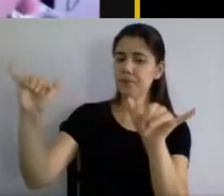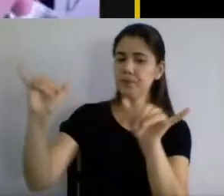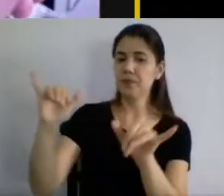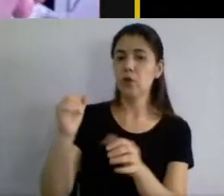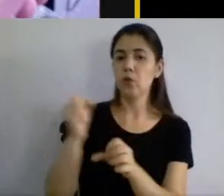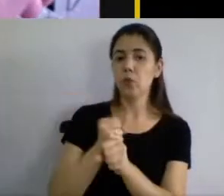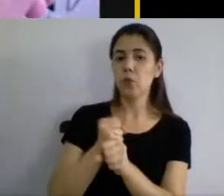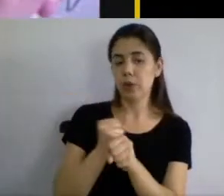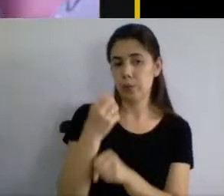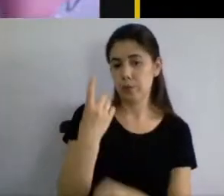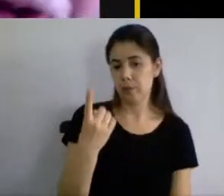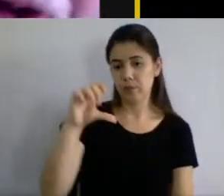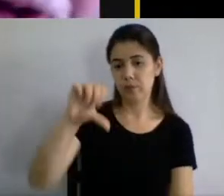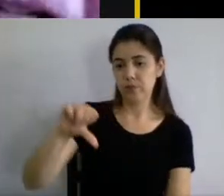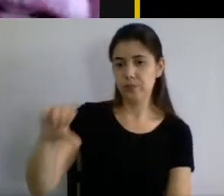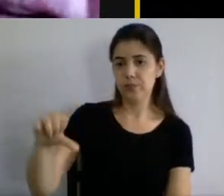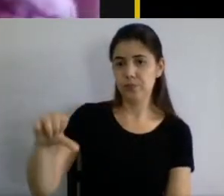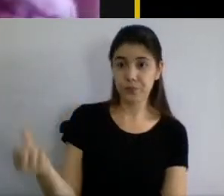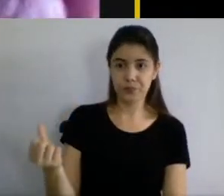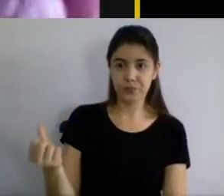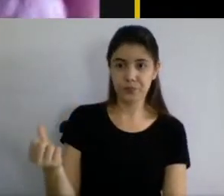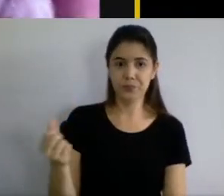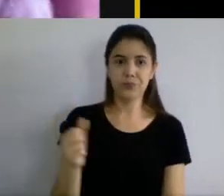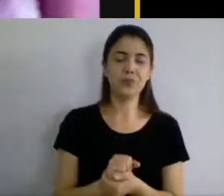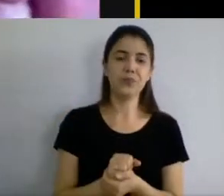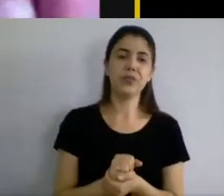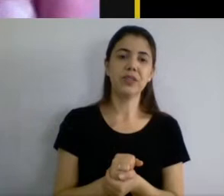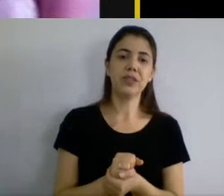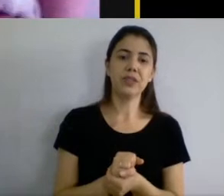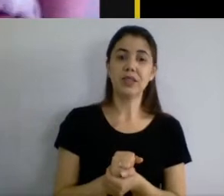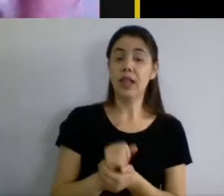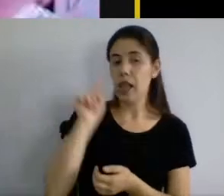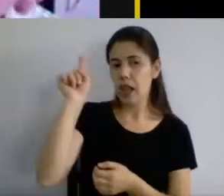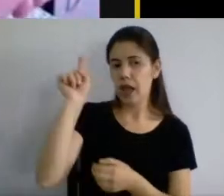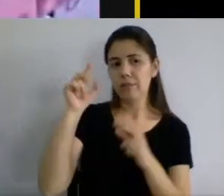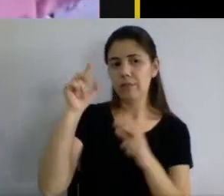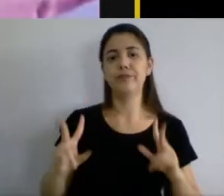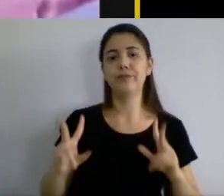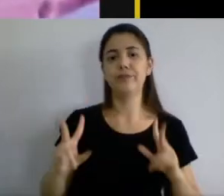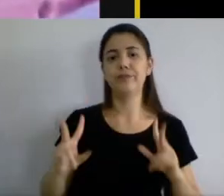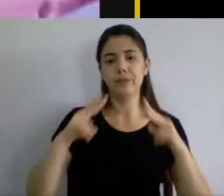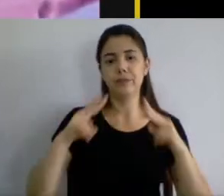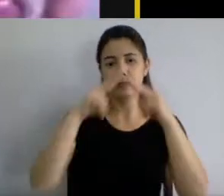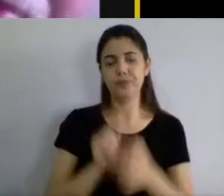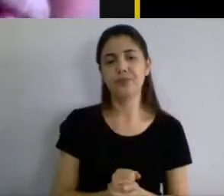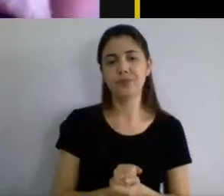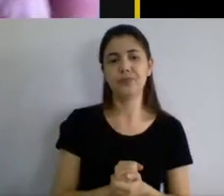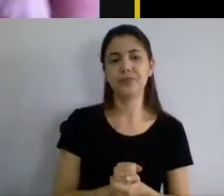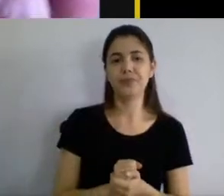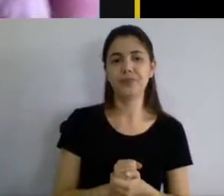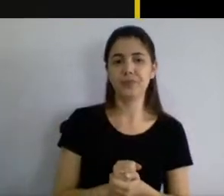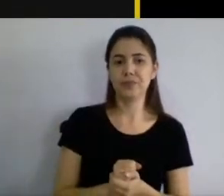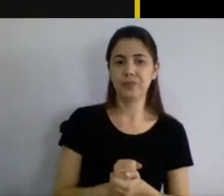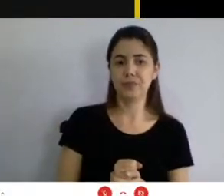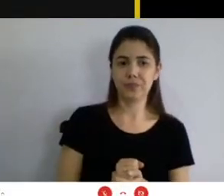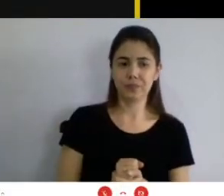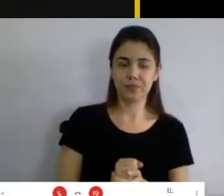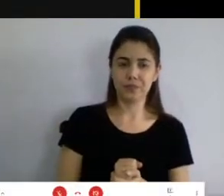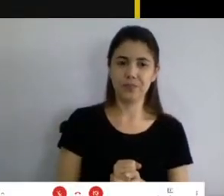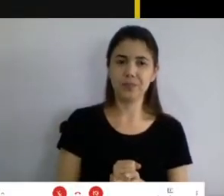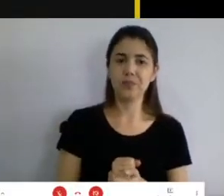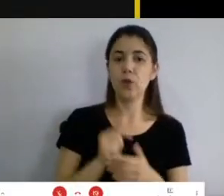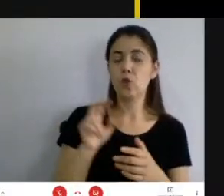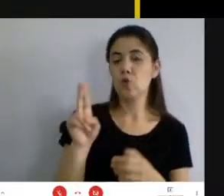1996, por essa editora Honoré Champion, de Paris, esse livro chamado Le Sublime du Lieu